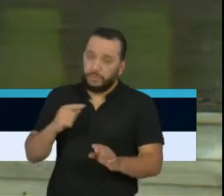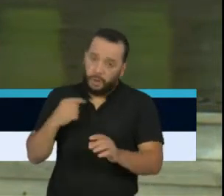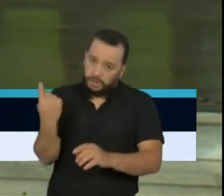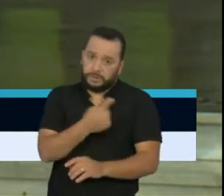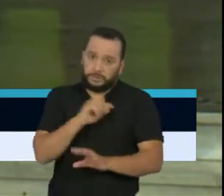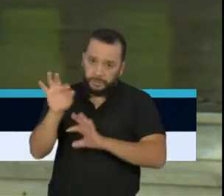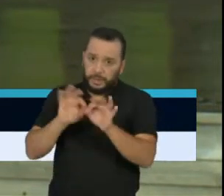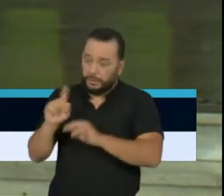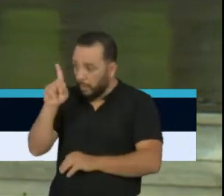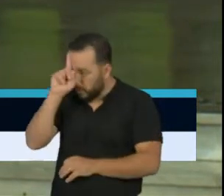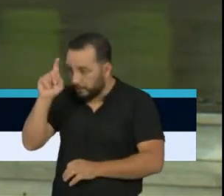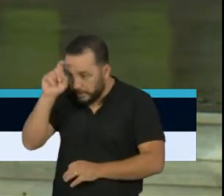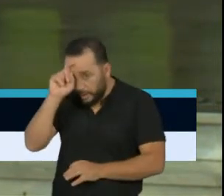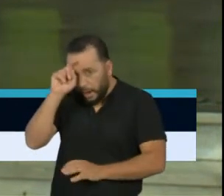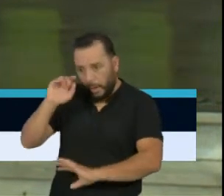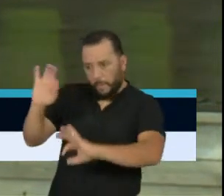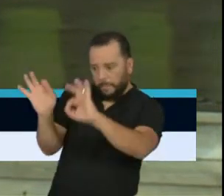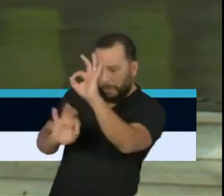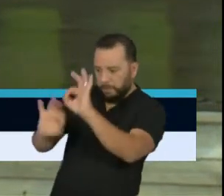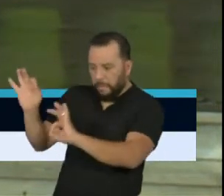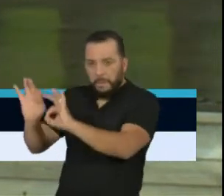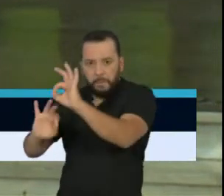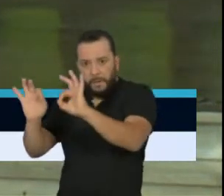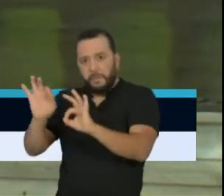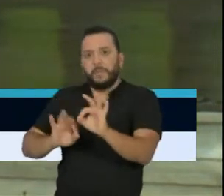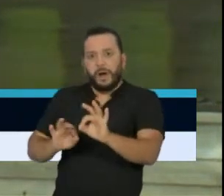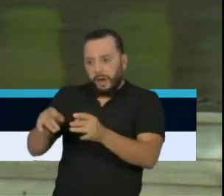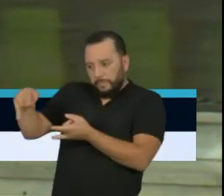pessoas estão aderindo